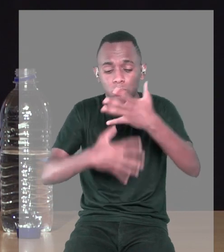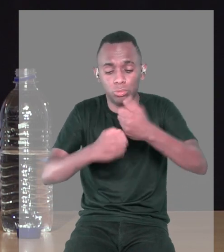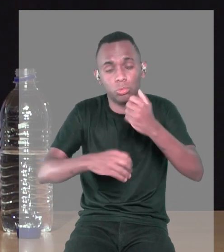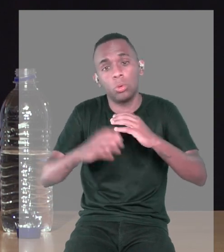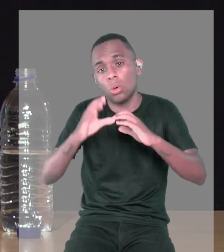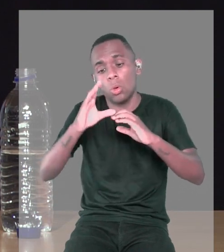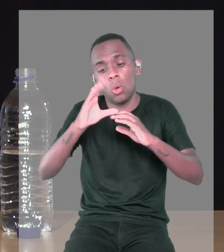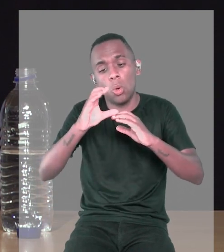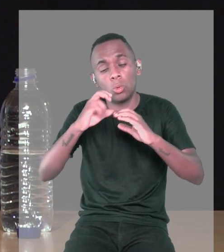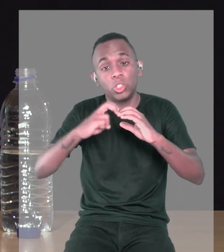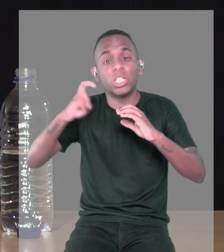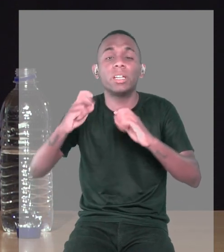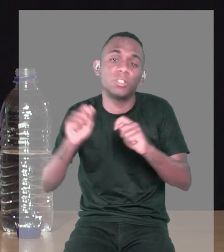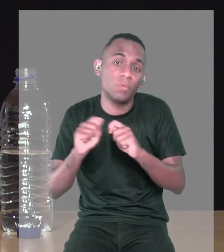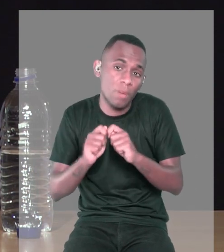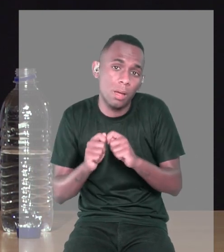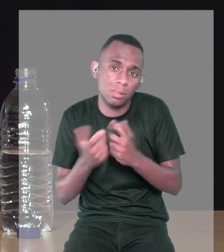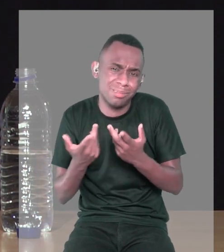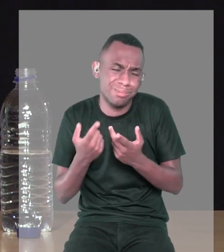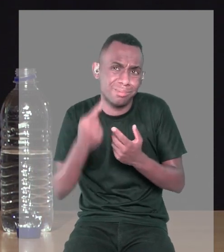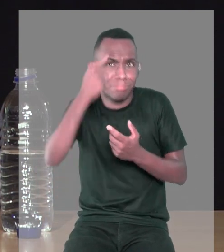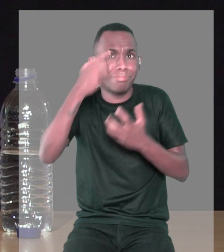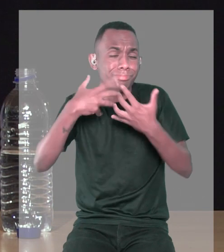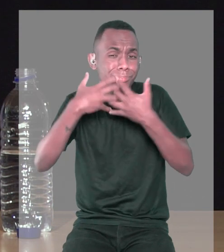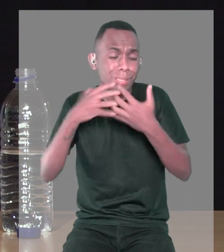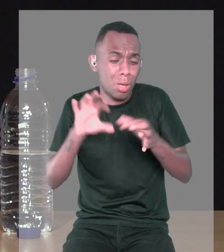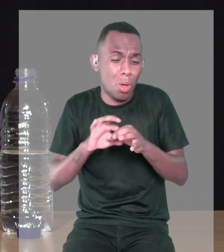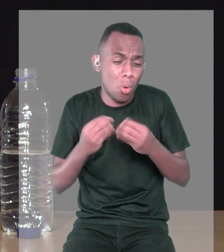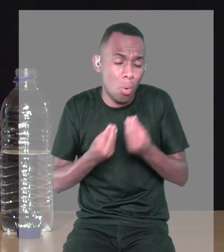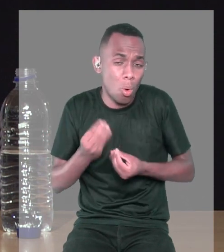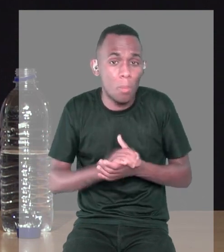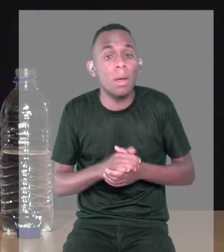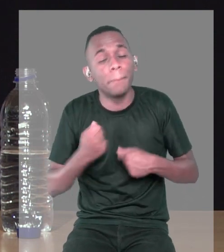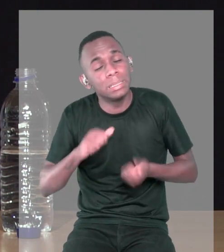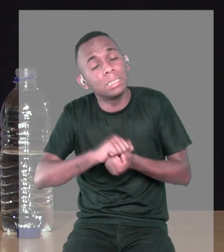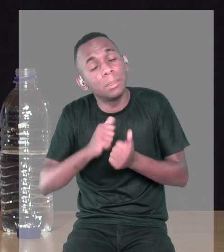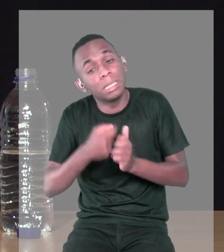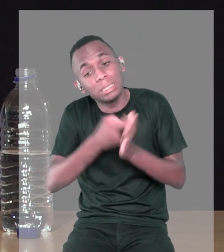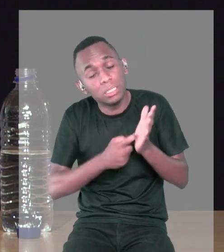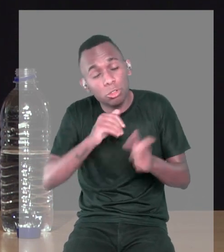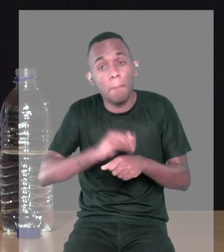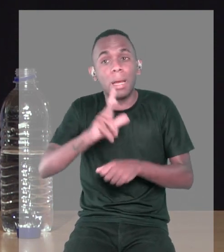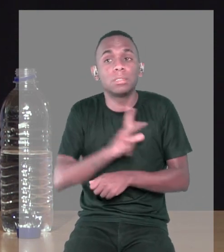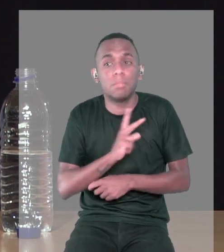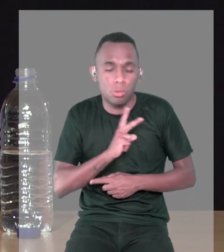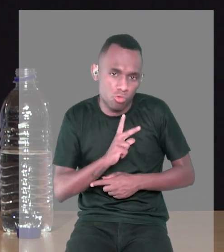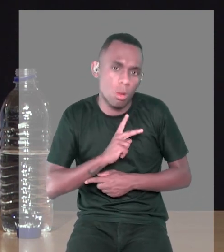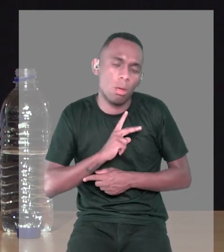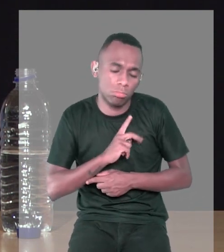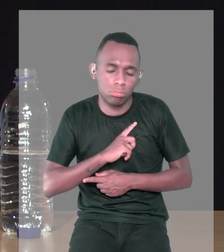ChatGPT pode fazer assim, talvez não seja o mais interessante como pensamento. E a gente precisa repensar textos de maneira